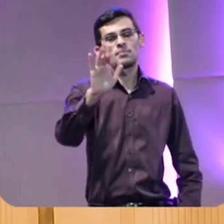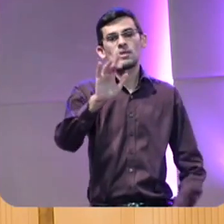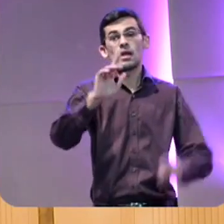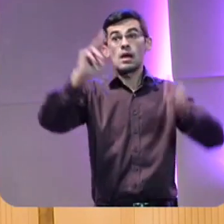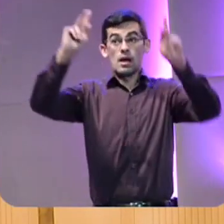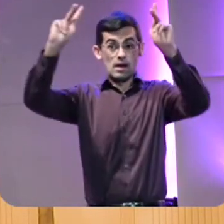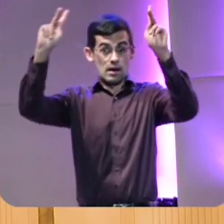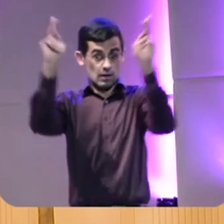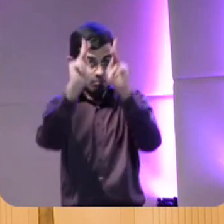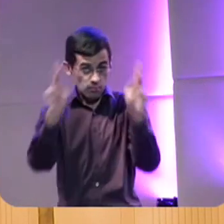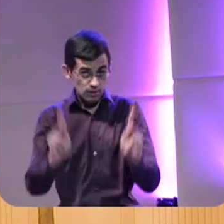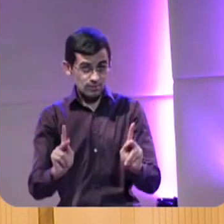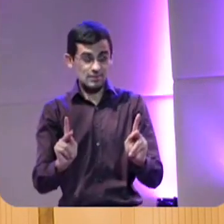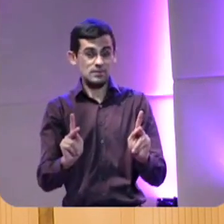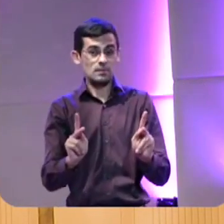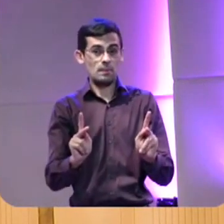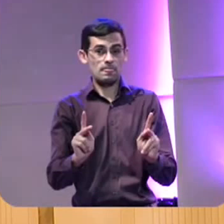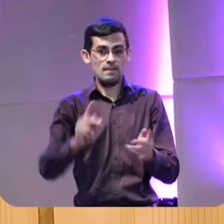A paz